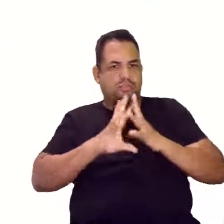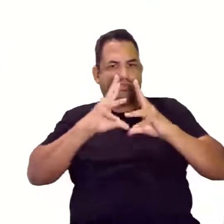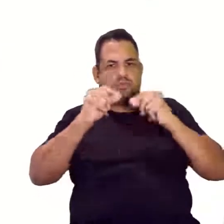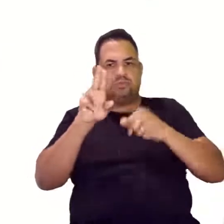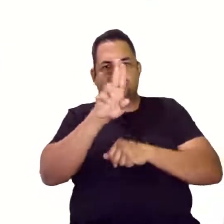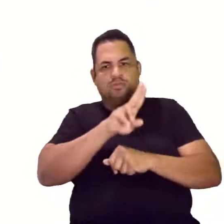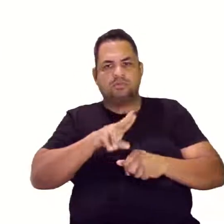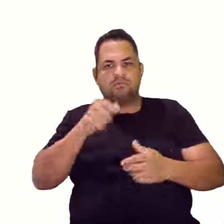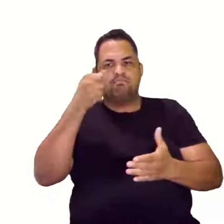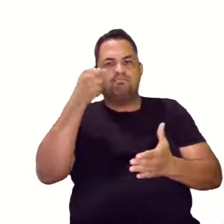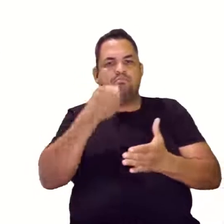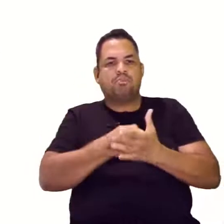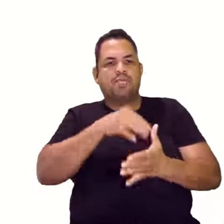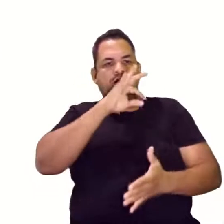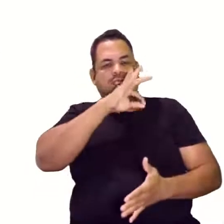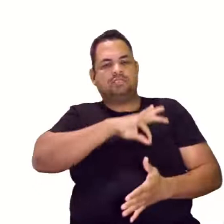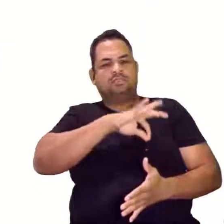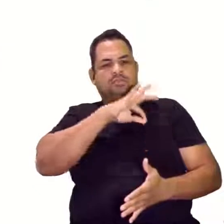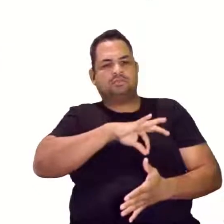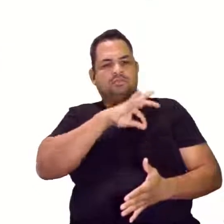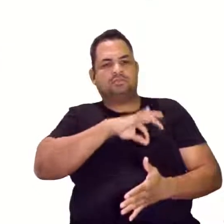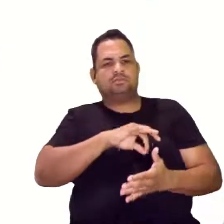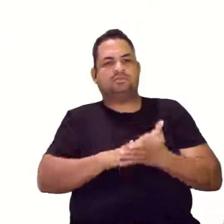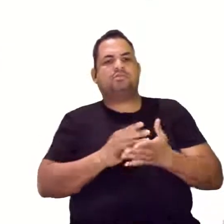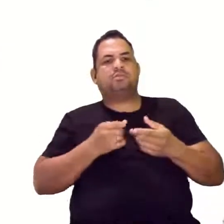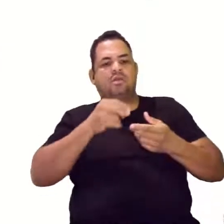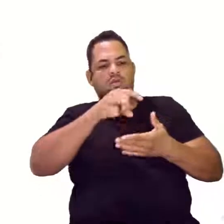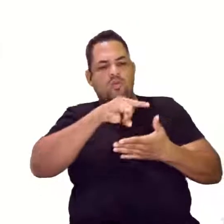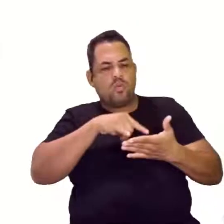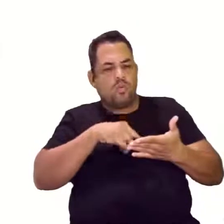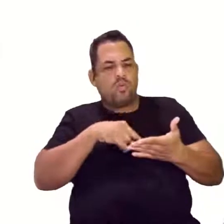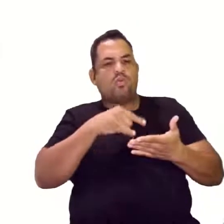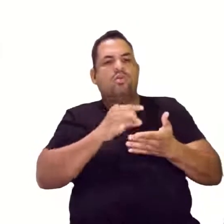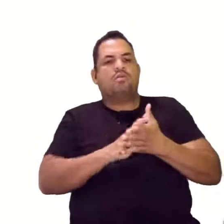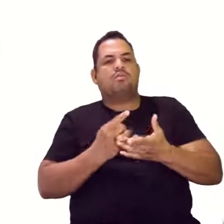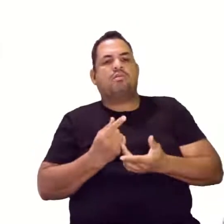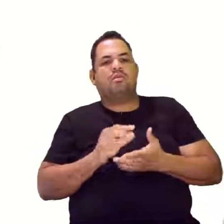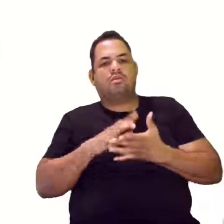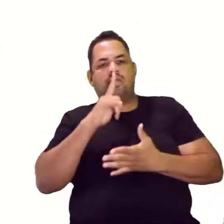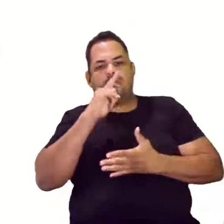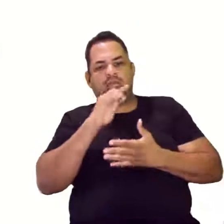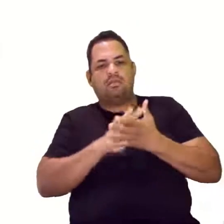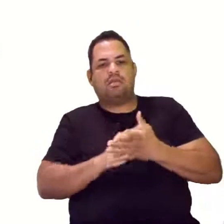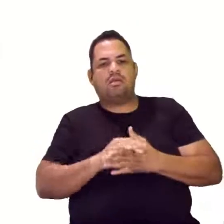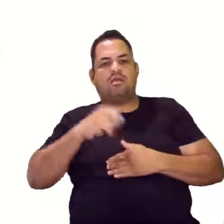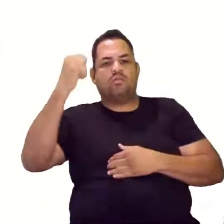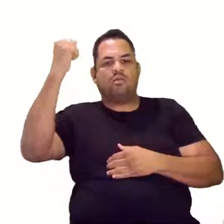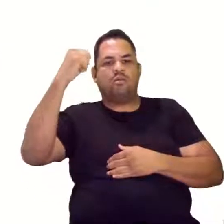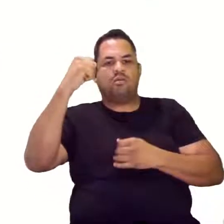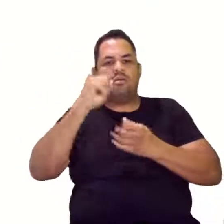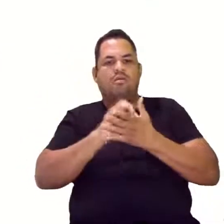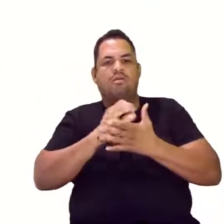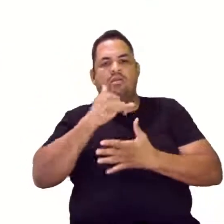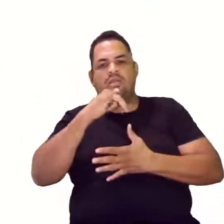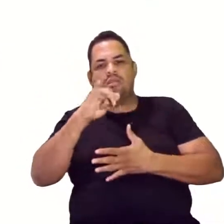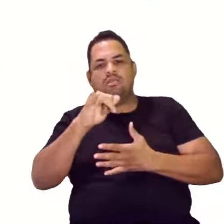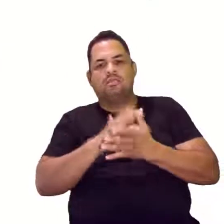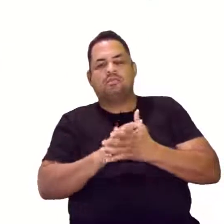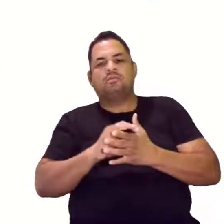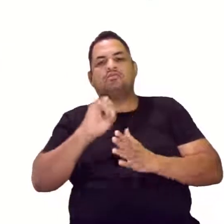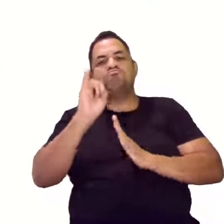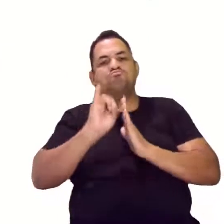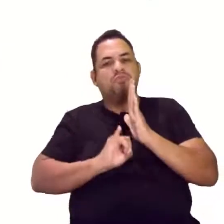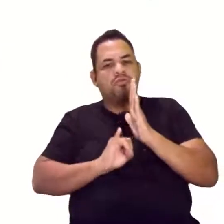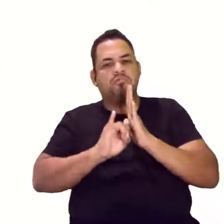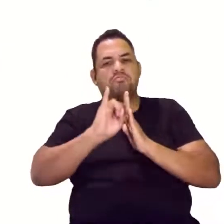dinheiro utilizado para pagamento de salários, contas de água e luz, impostos, entre outros. Isso